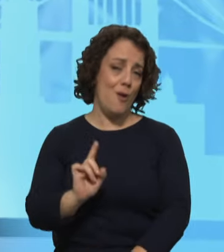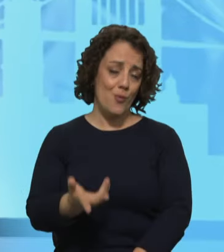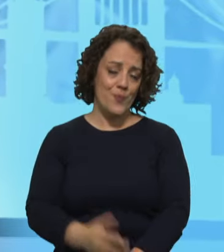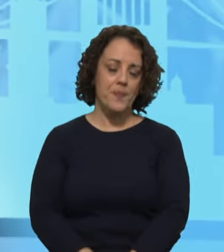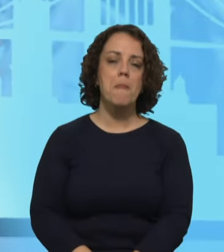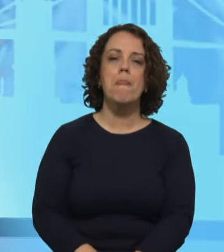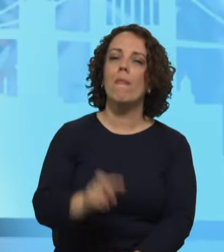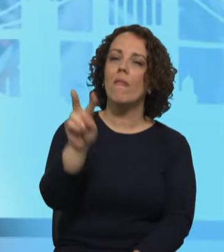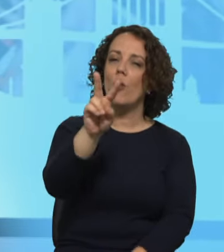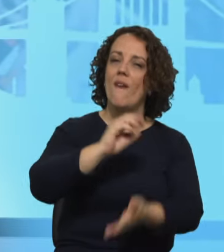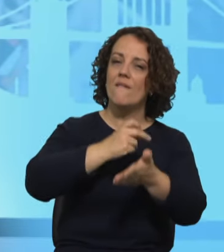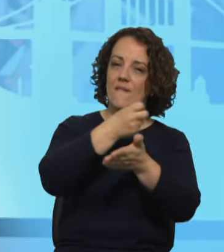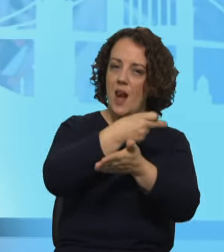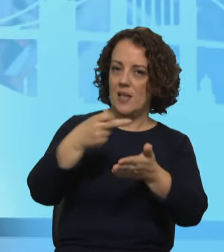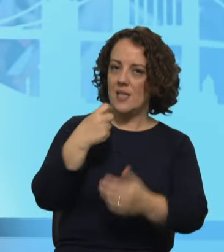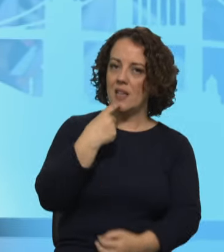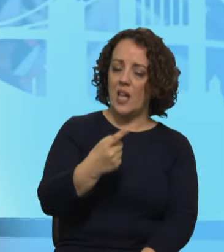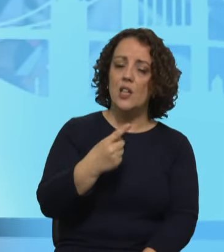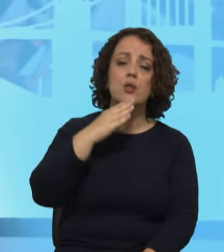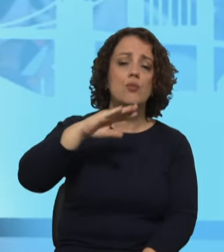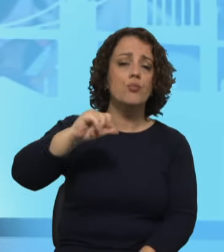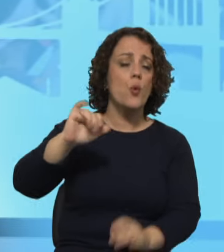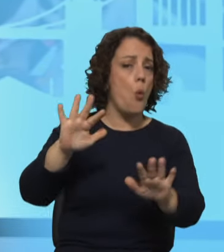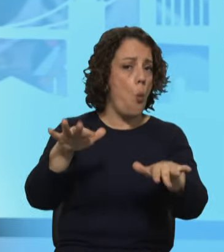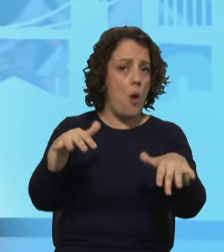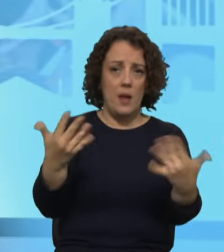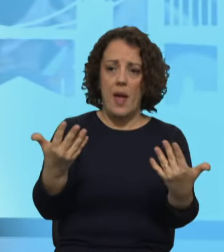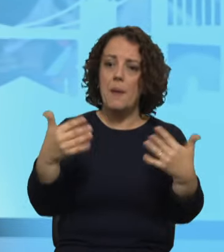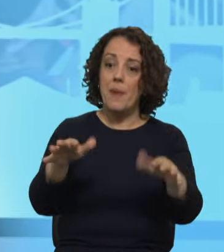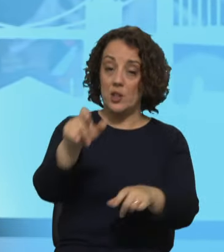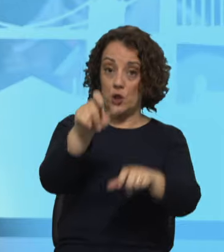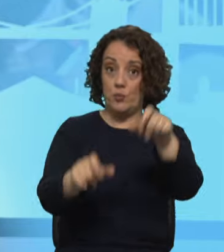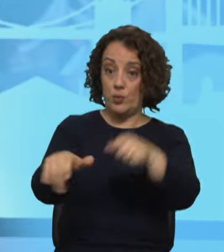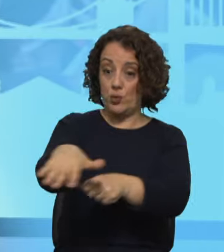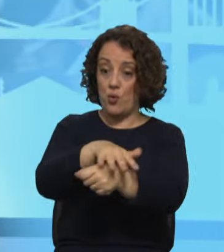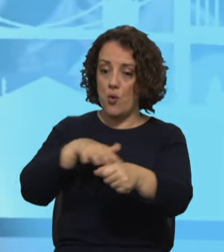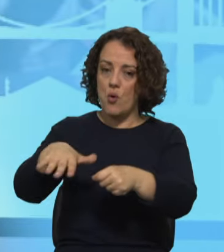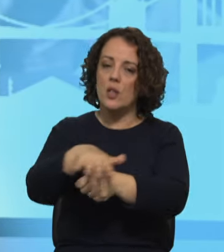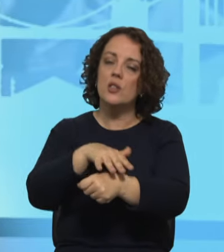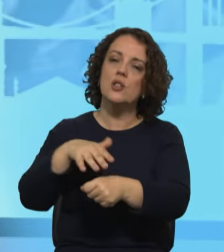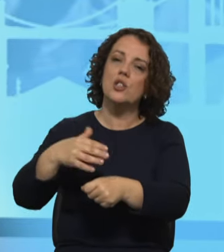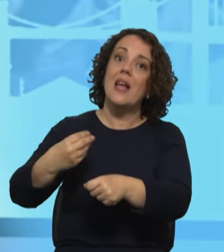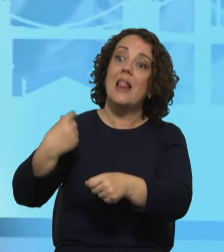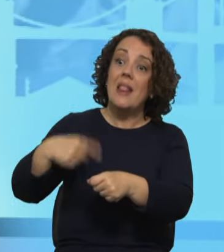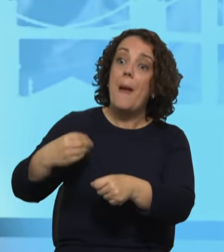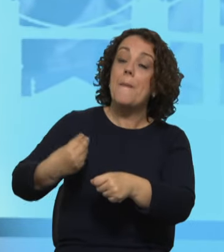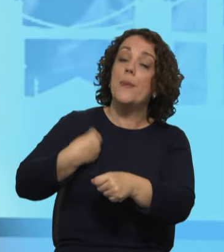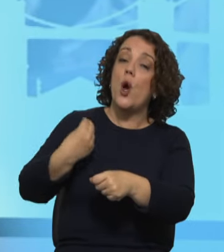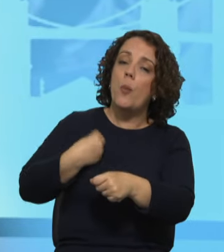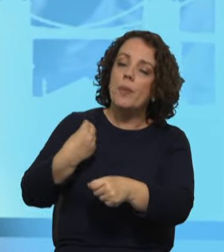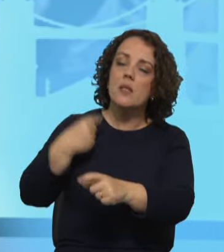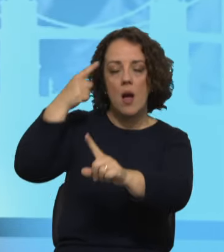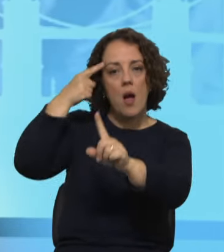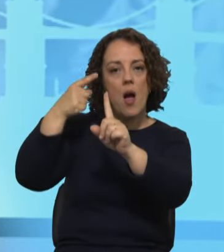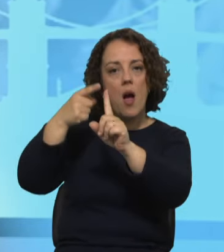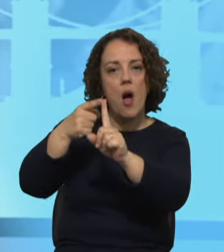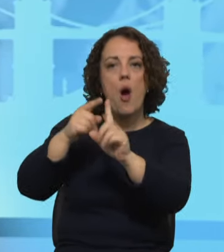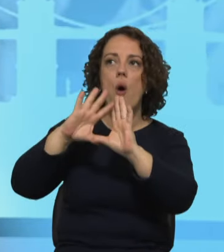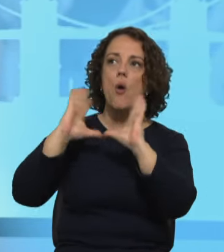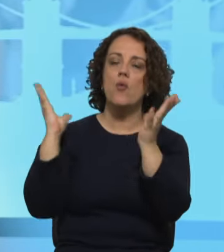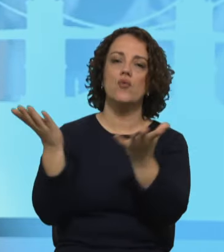dizia seja qual for o lugar os seus habitantes estão preocupados com algo que une a humanidade a procura da felicidade no